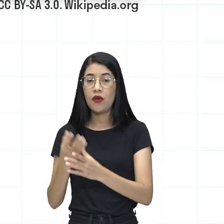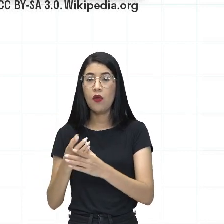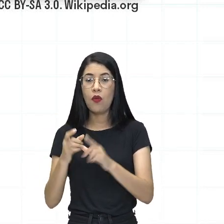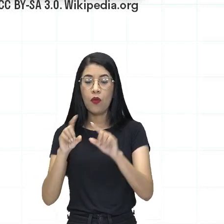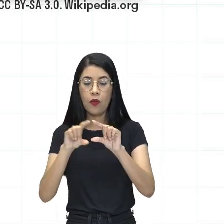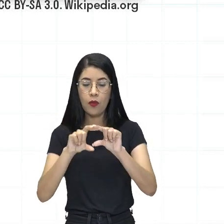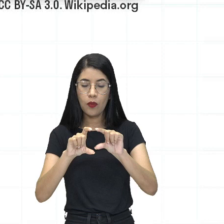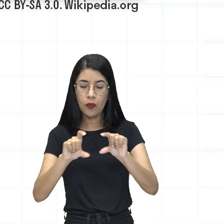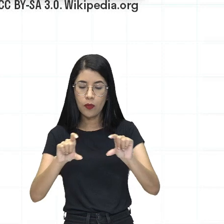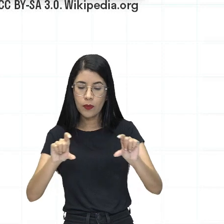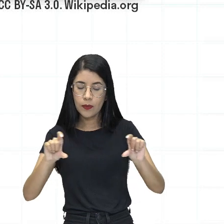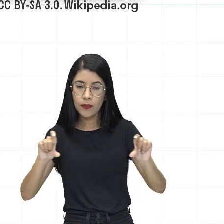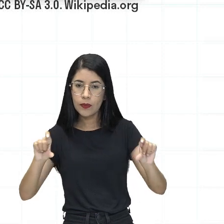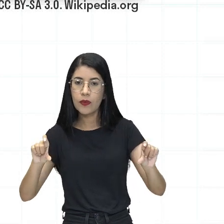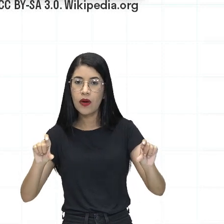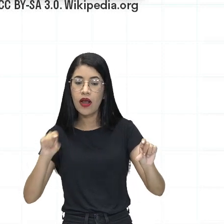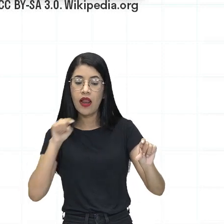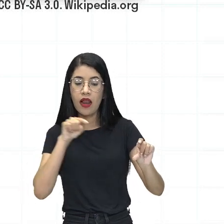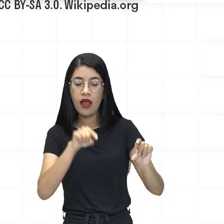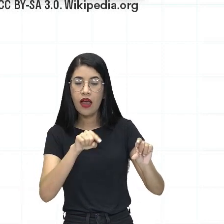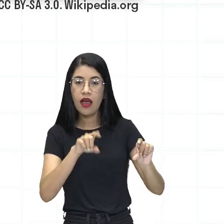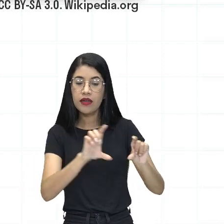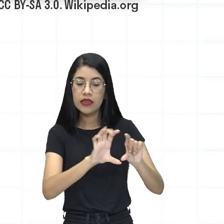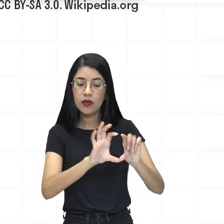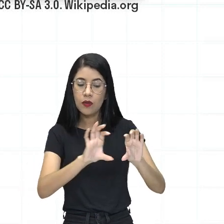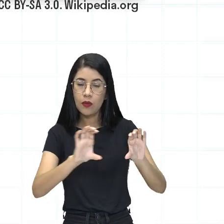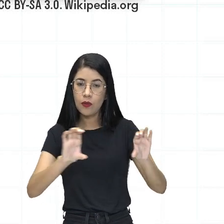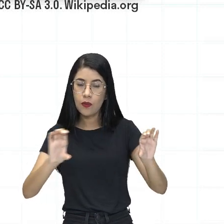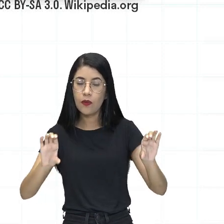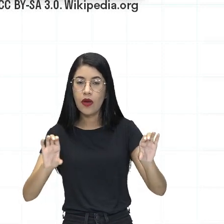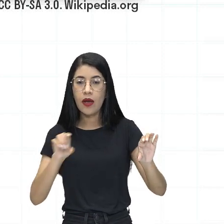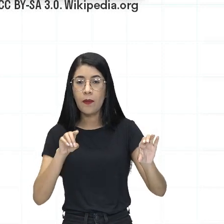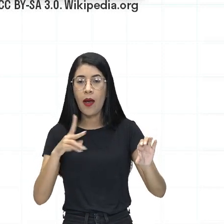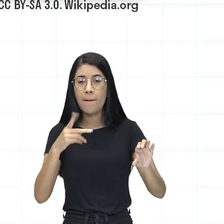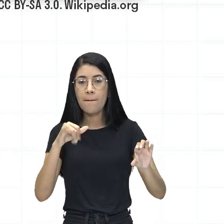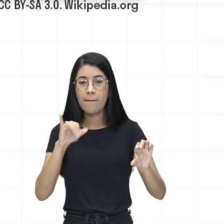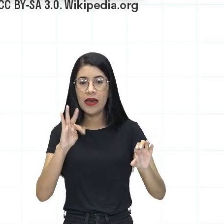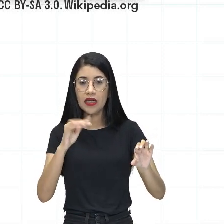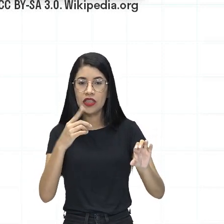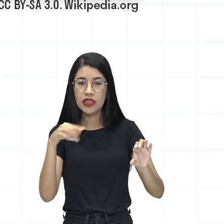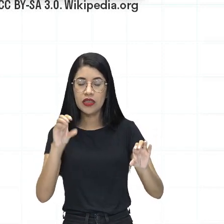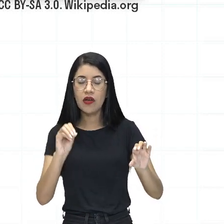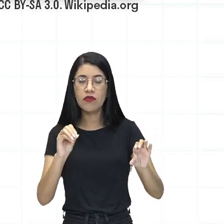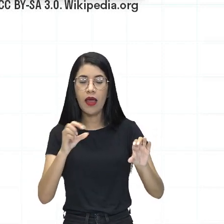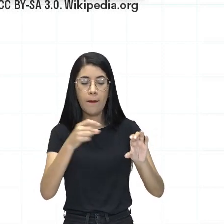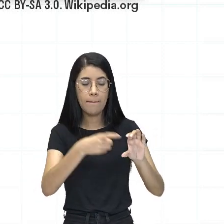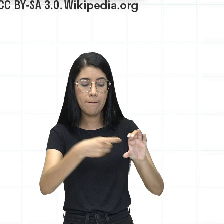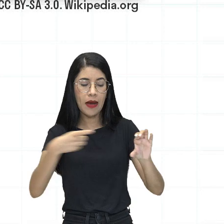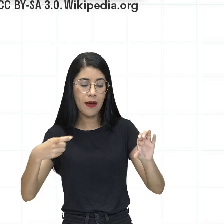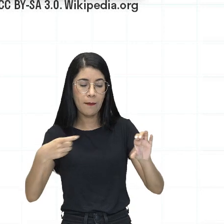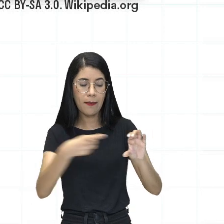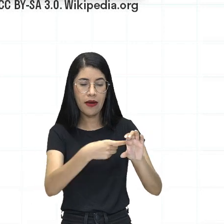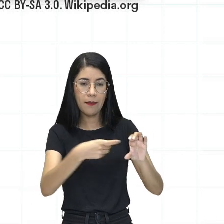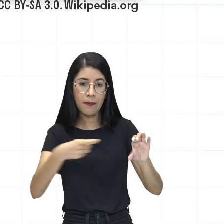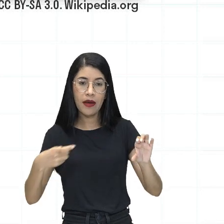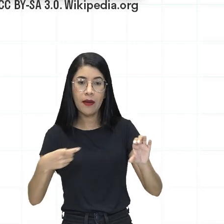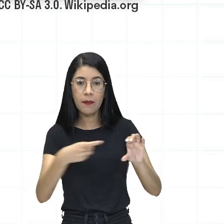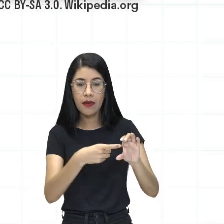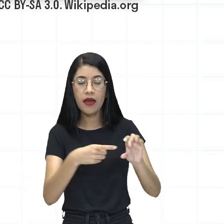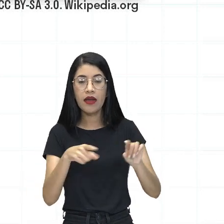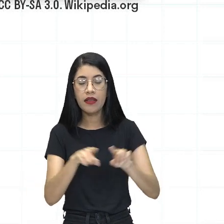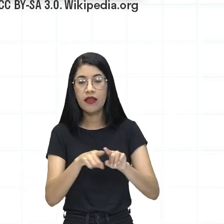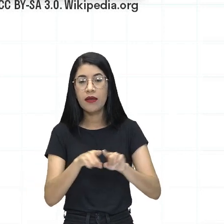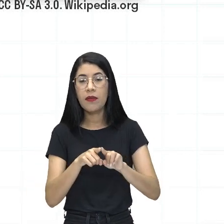que para que dentro desse cilindro um pistão pudesse ir e voltar e uma haste para